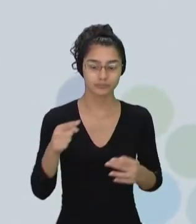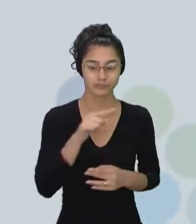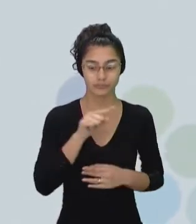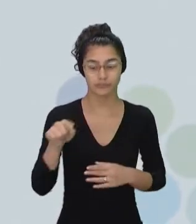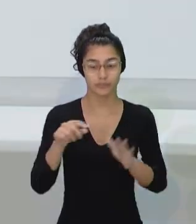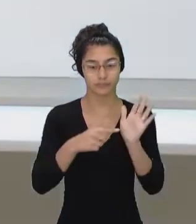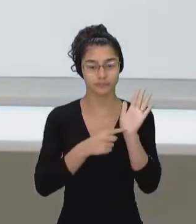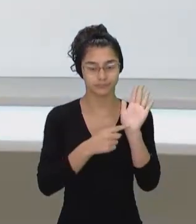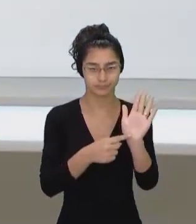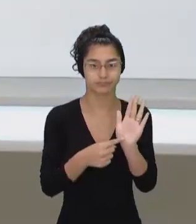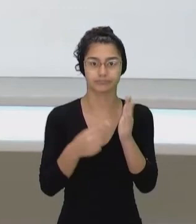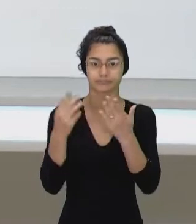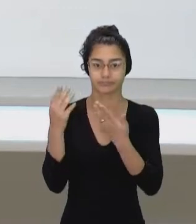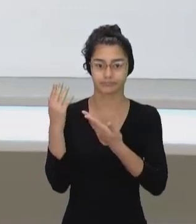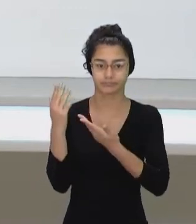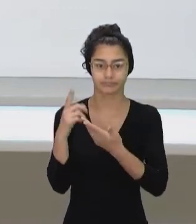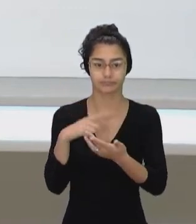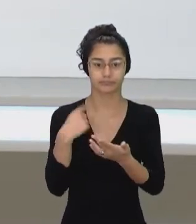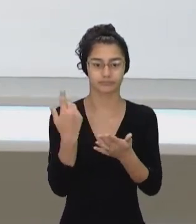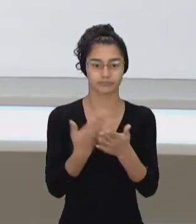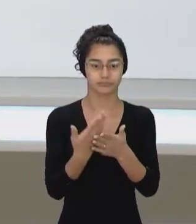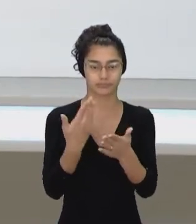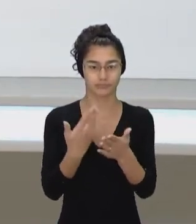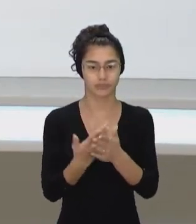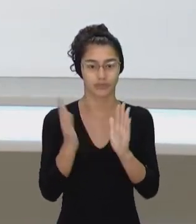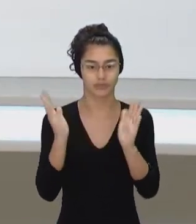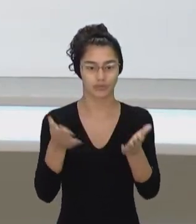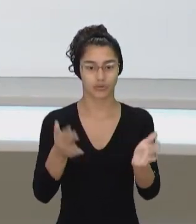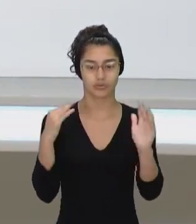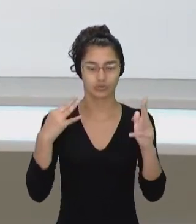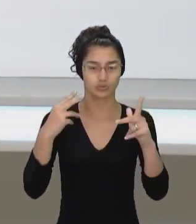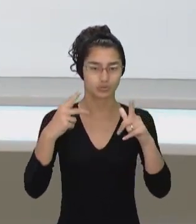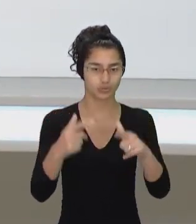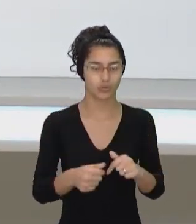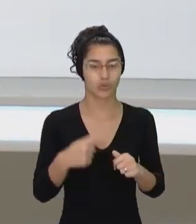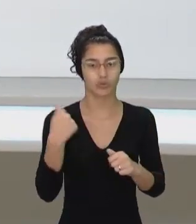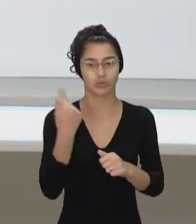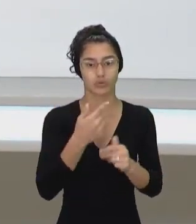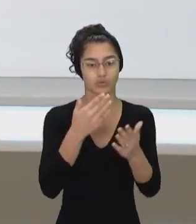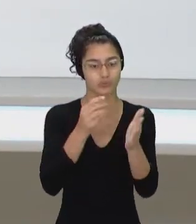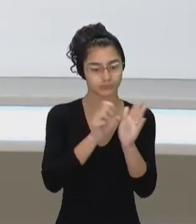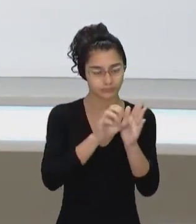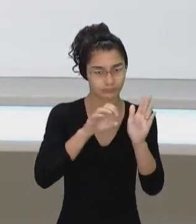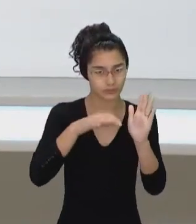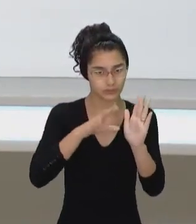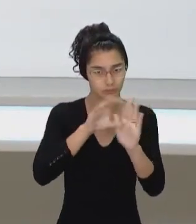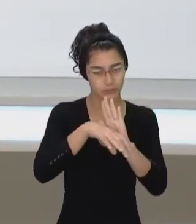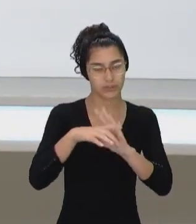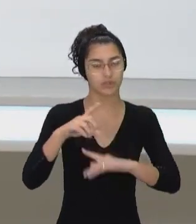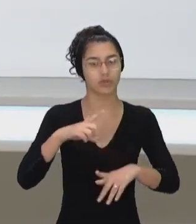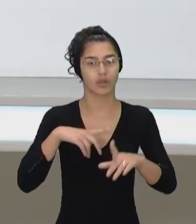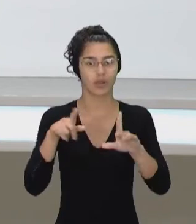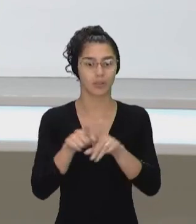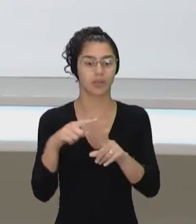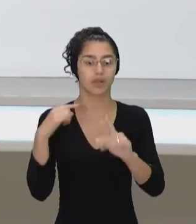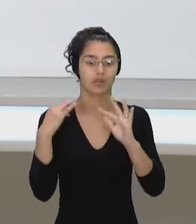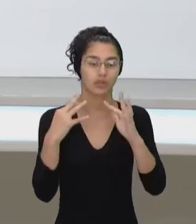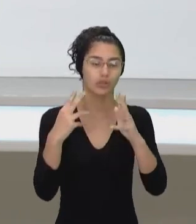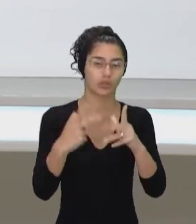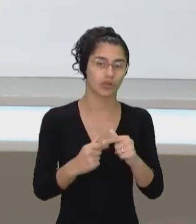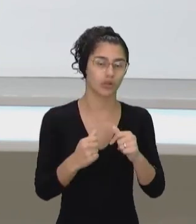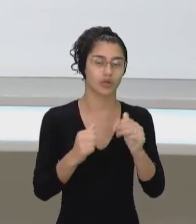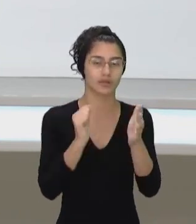vocês a apresentação da nossa aula de hoje, de todo o nosso componente, de todas aí as